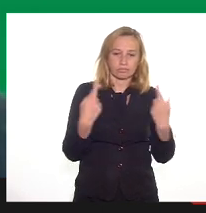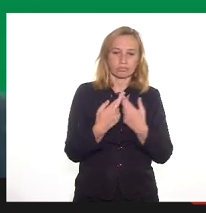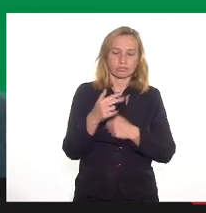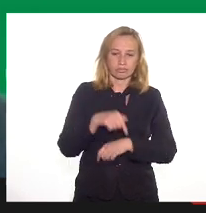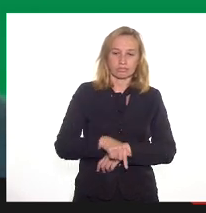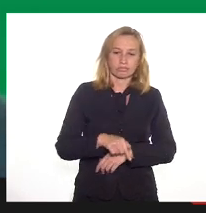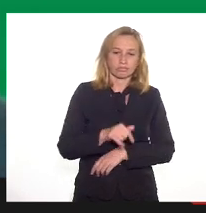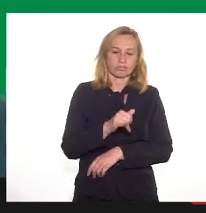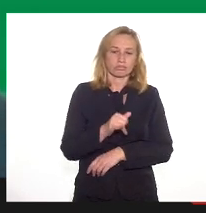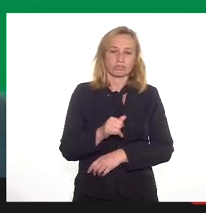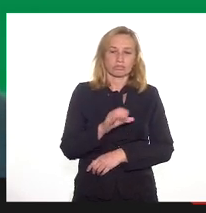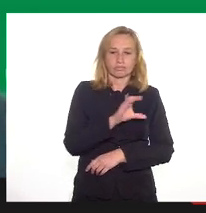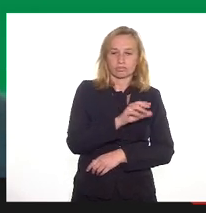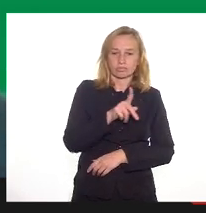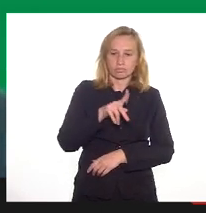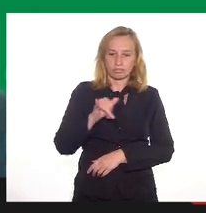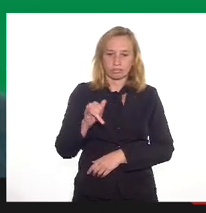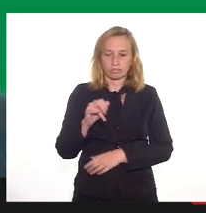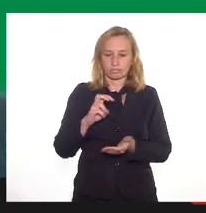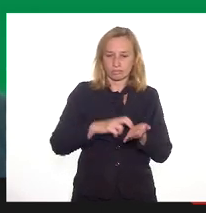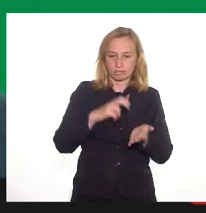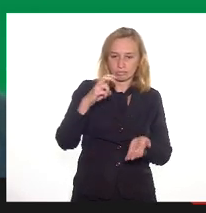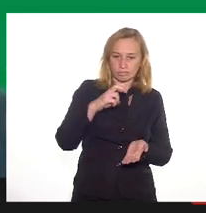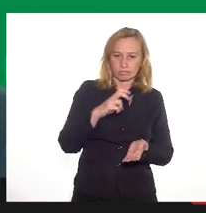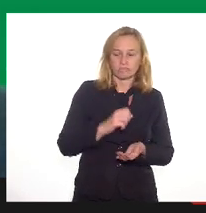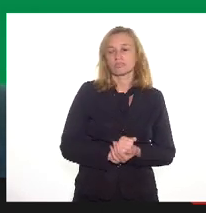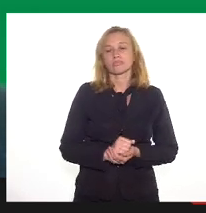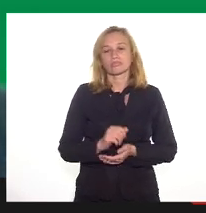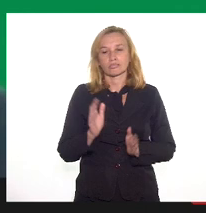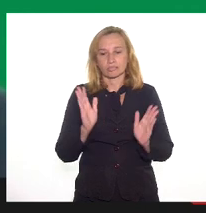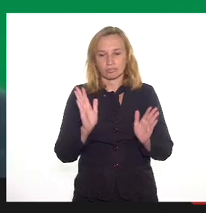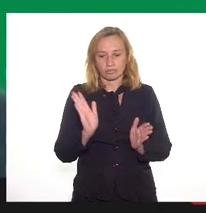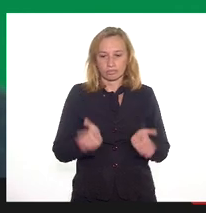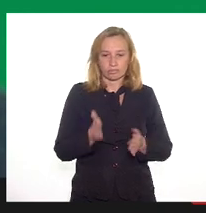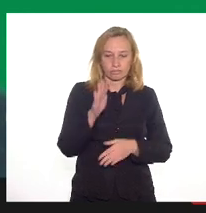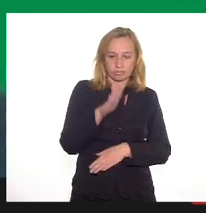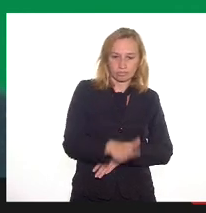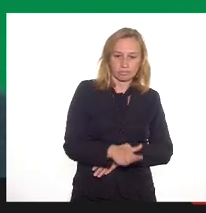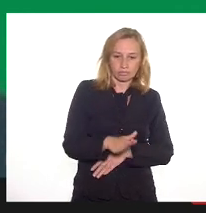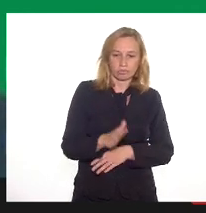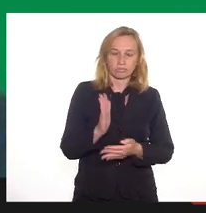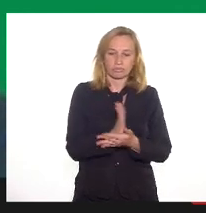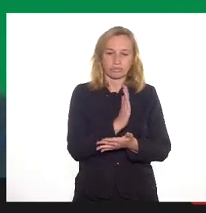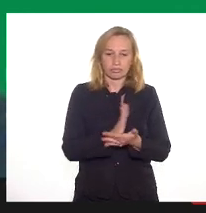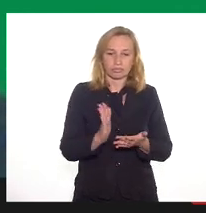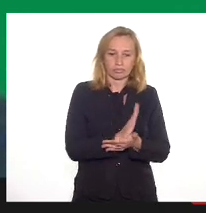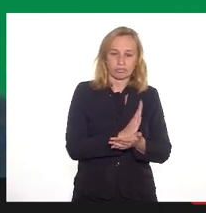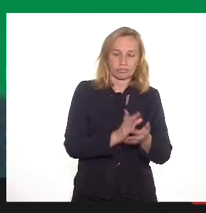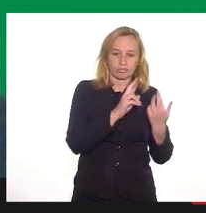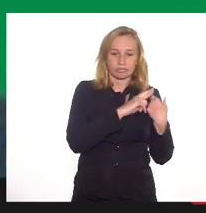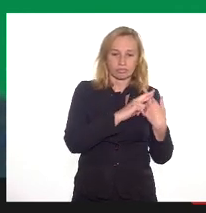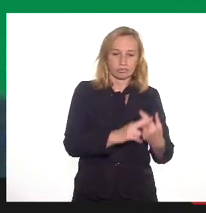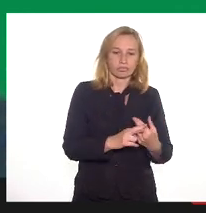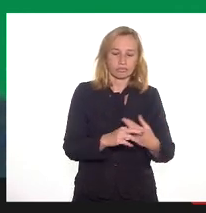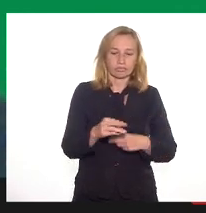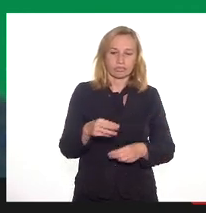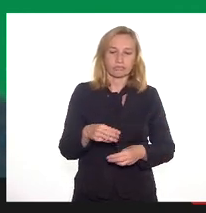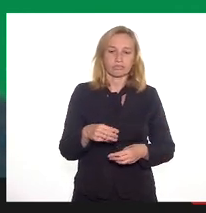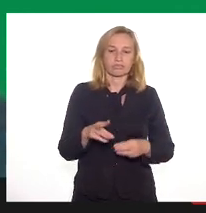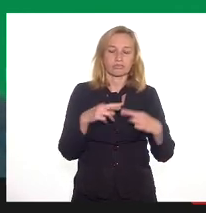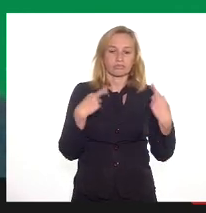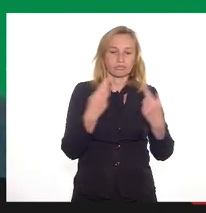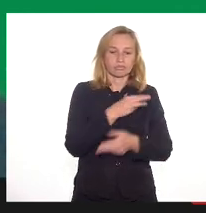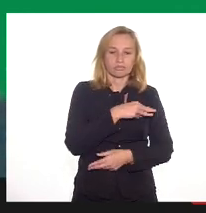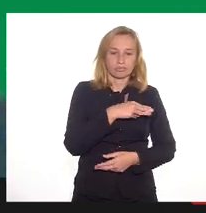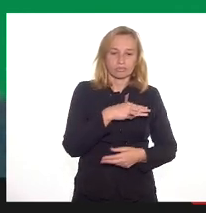LERJ, né, uma na CPI de manhã, essa aqui à tarde. Estamos também com representante numa audiência pública na Câmara dos Deputados